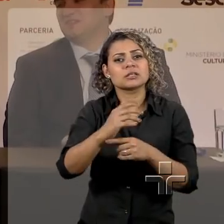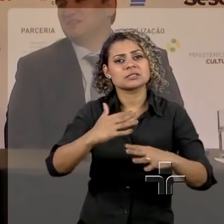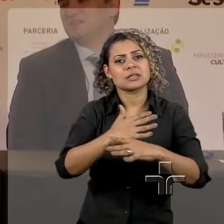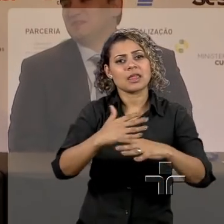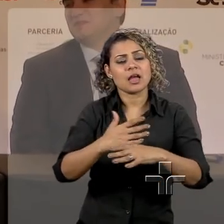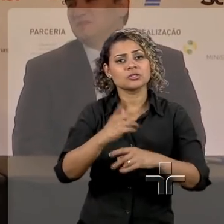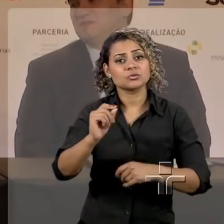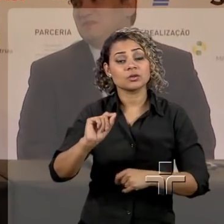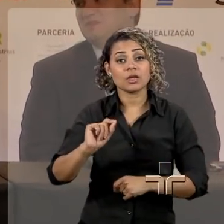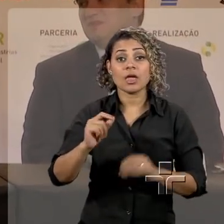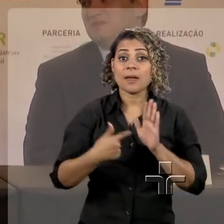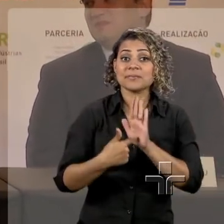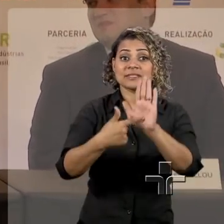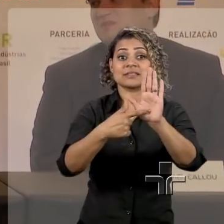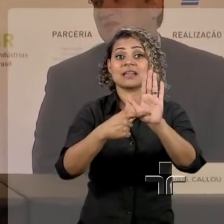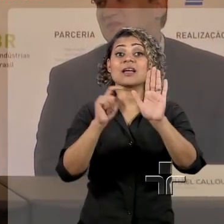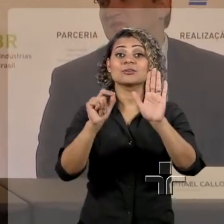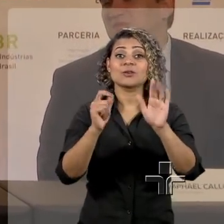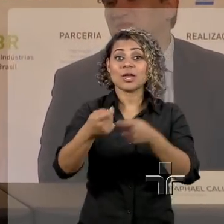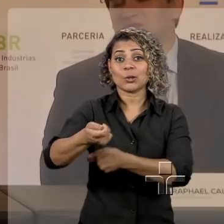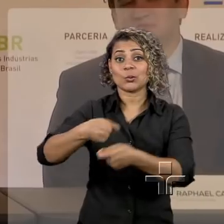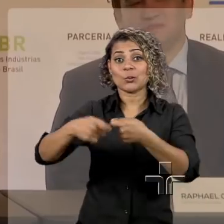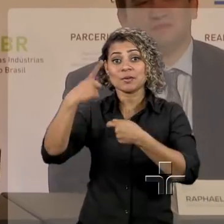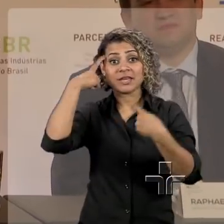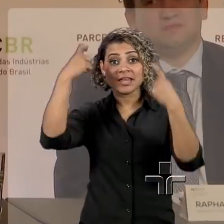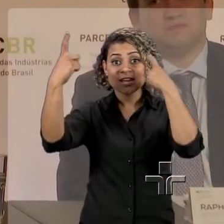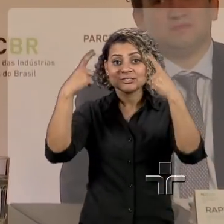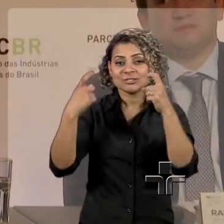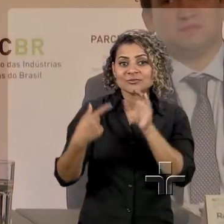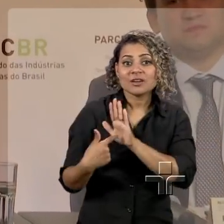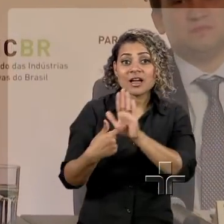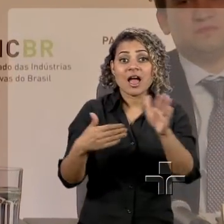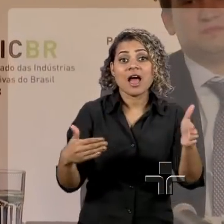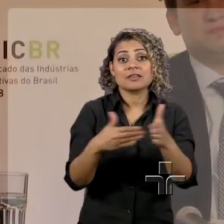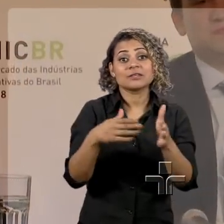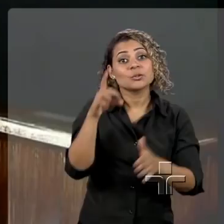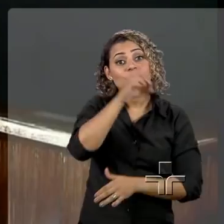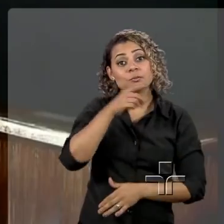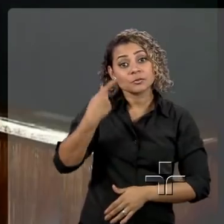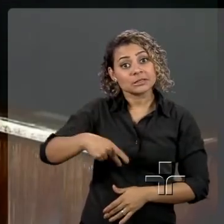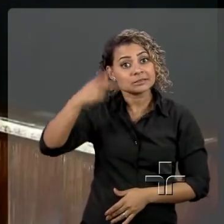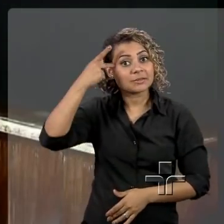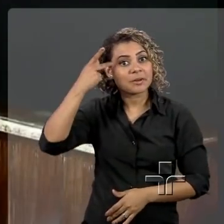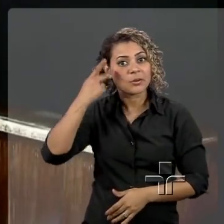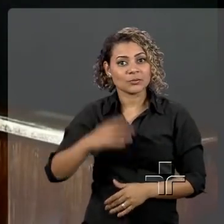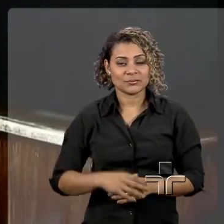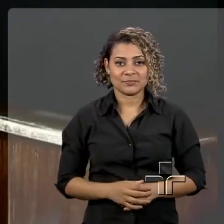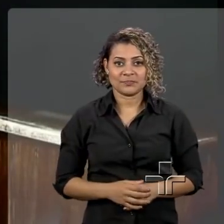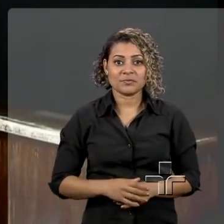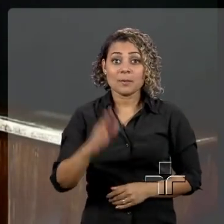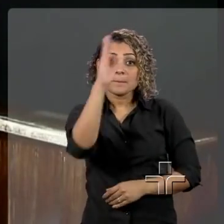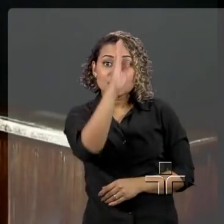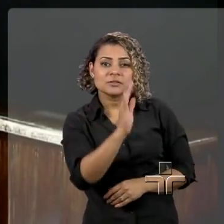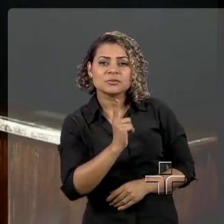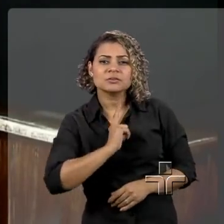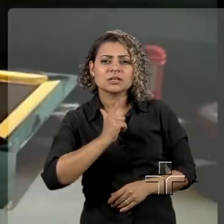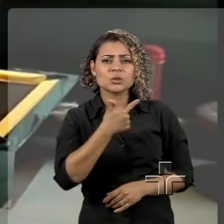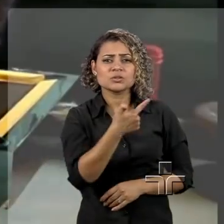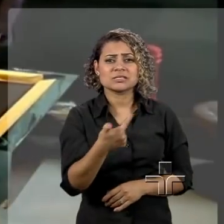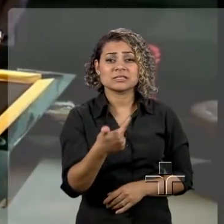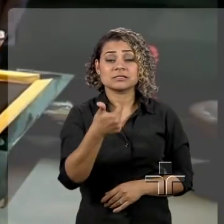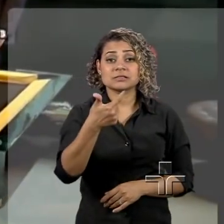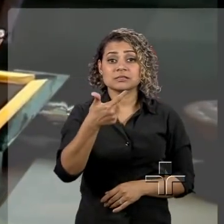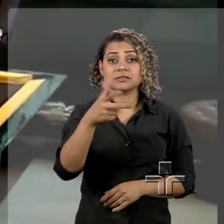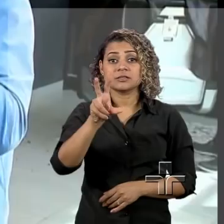são apresentados neste evento de economia criativa, que vai até domingo em São Paulo. O Brasil tem hoje mais de 250